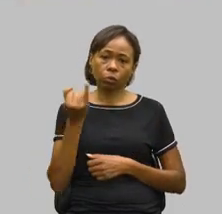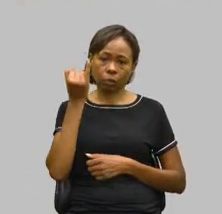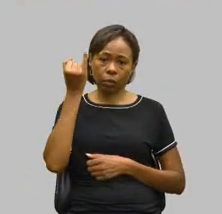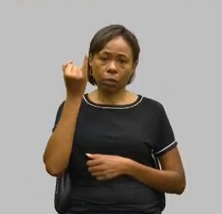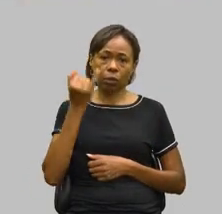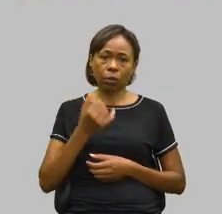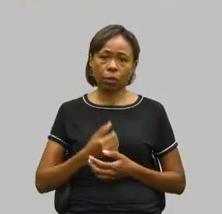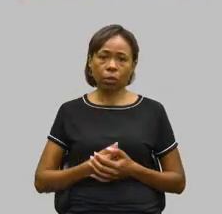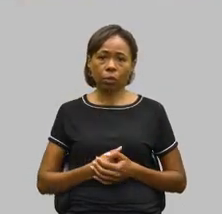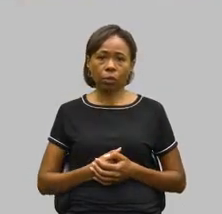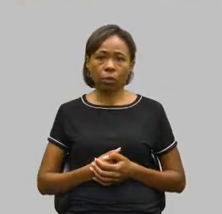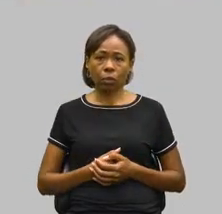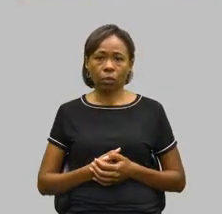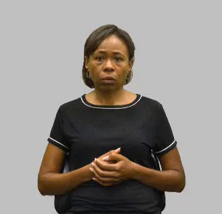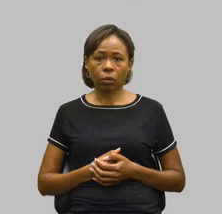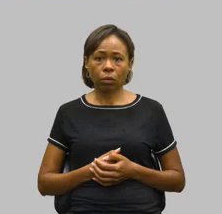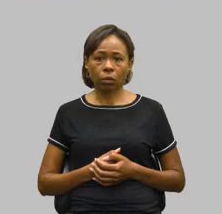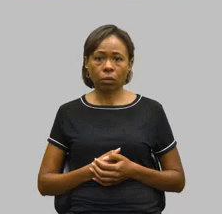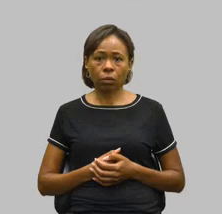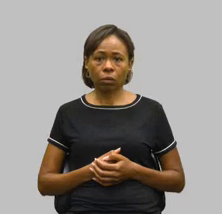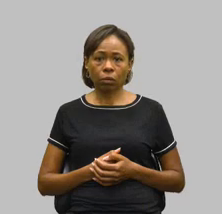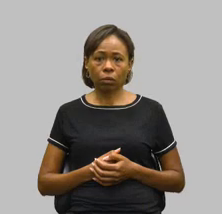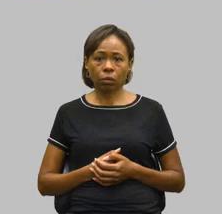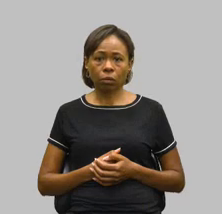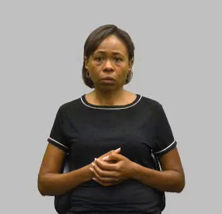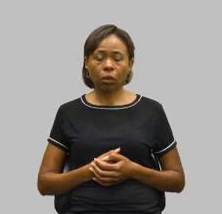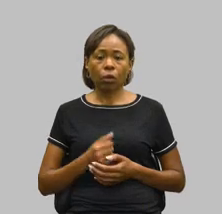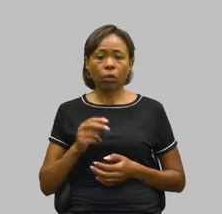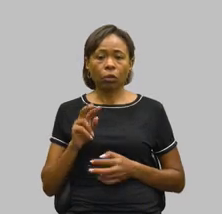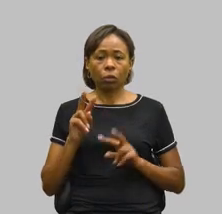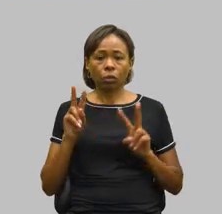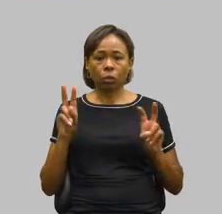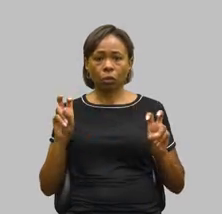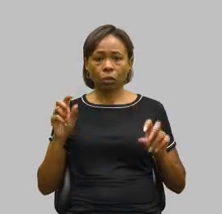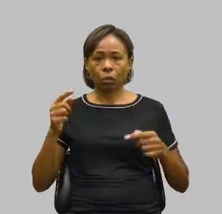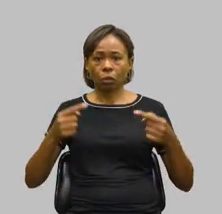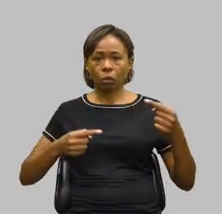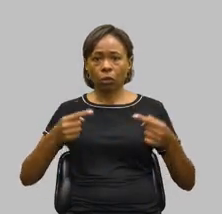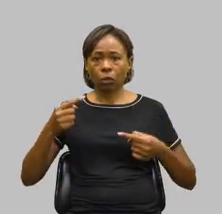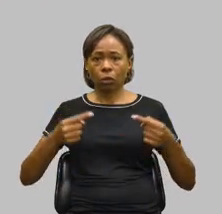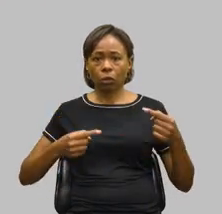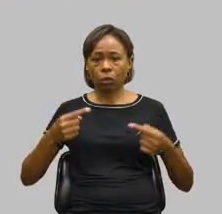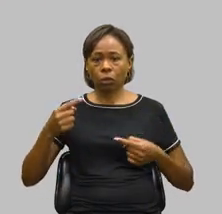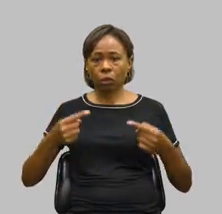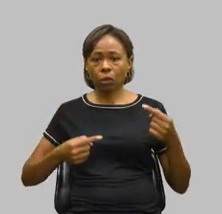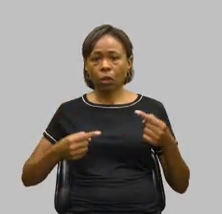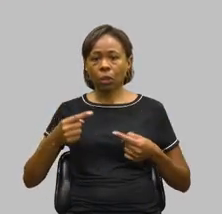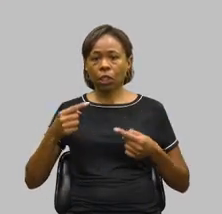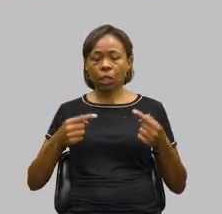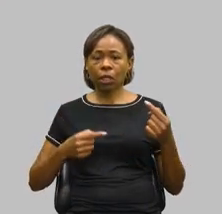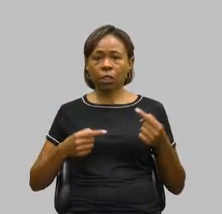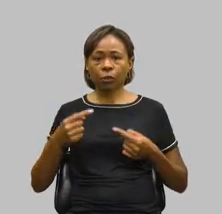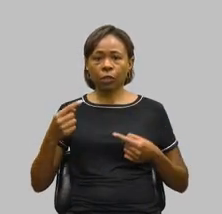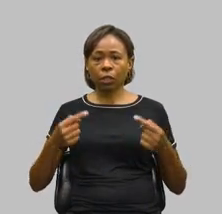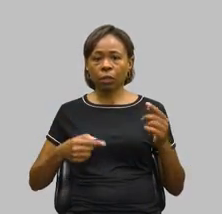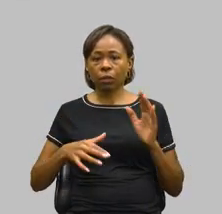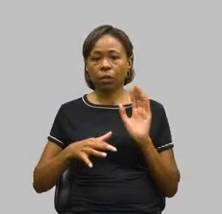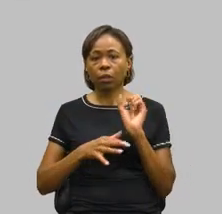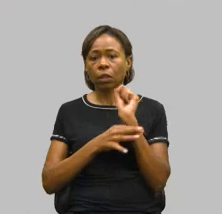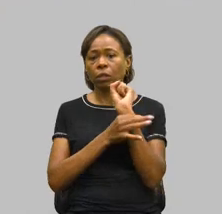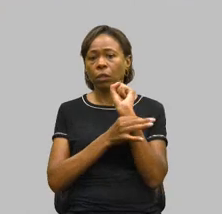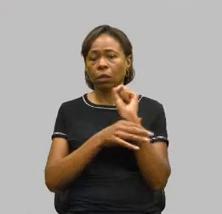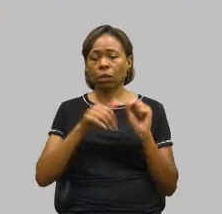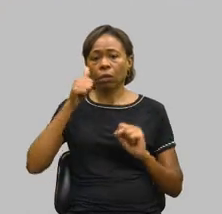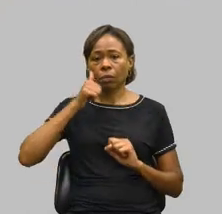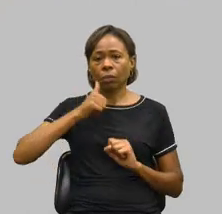importante voltando aqui um pouquinho em relação à política de mulheres eh com relação à garantia e proteção das mulheres em situação de